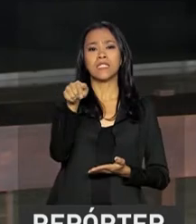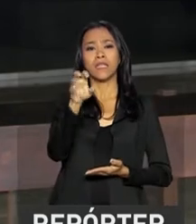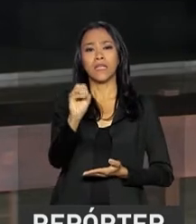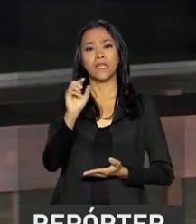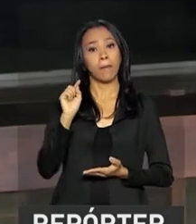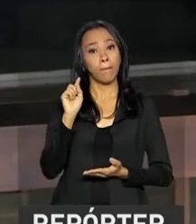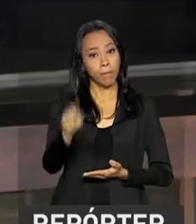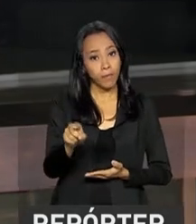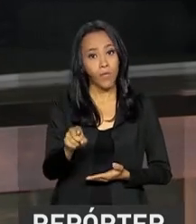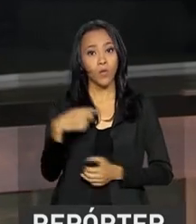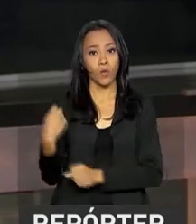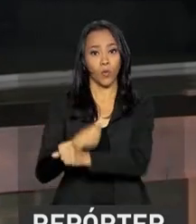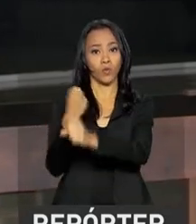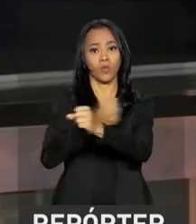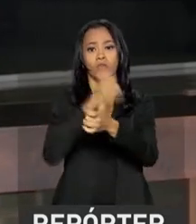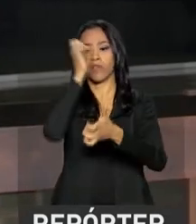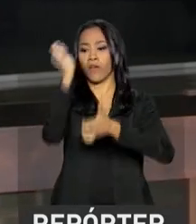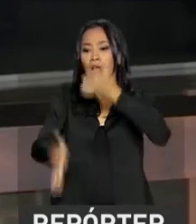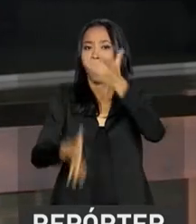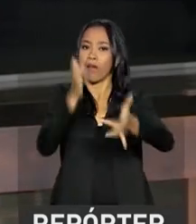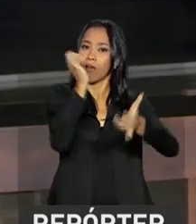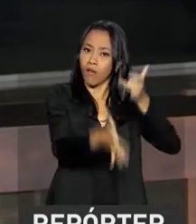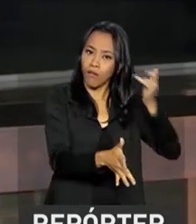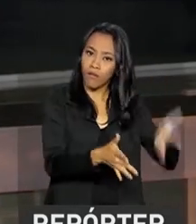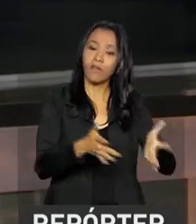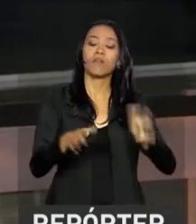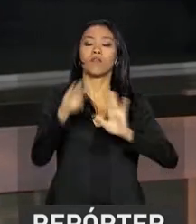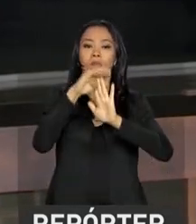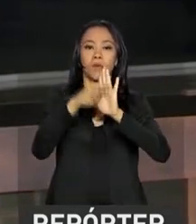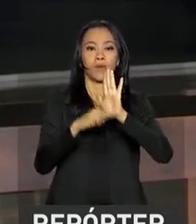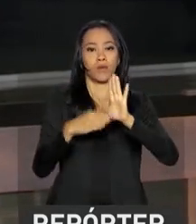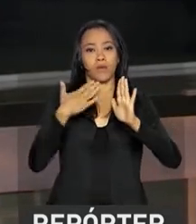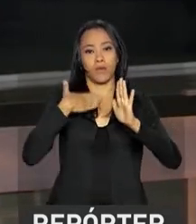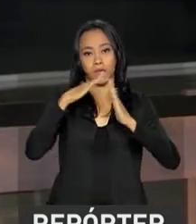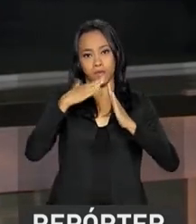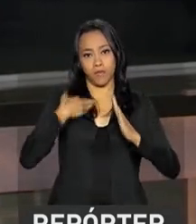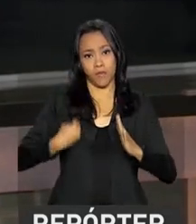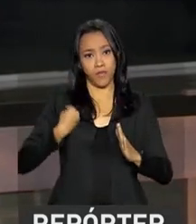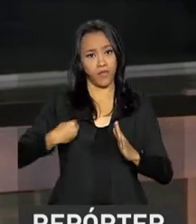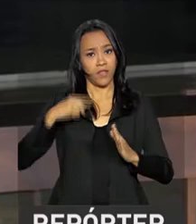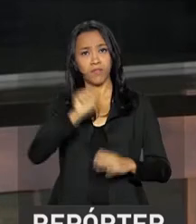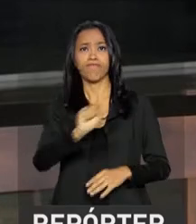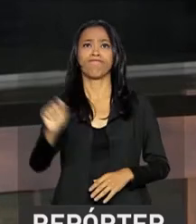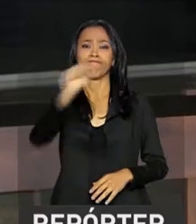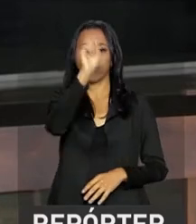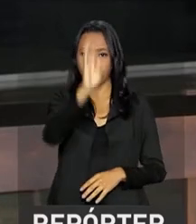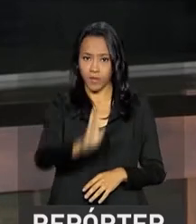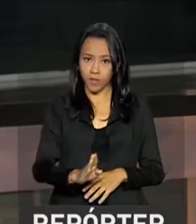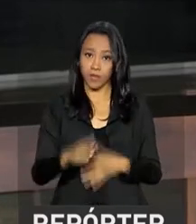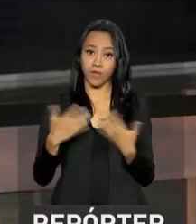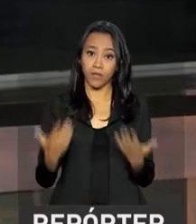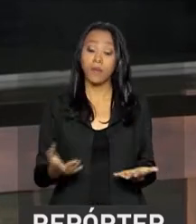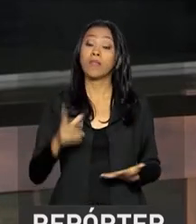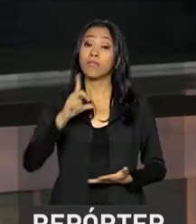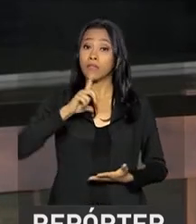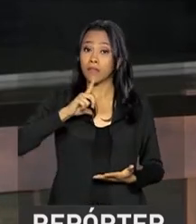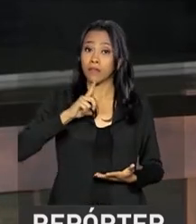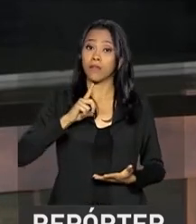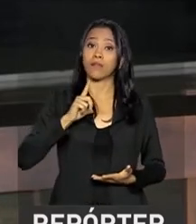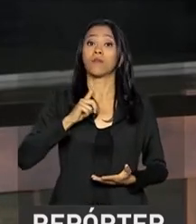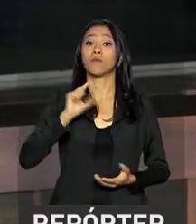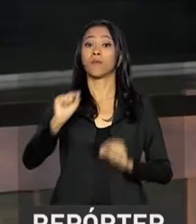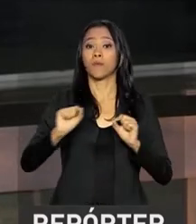de unidades habitacionais do programa minha casa minha vida em todo o país e tem ainda previsão de